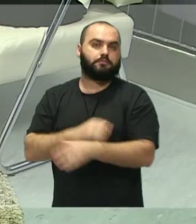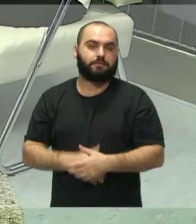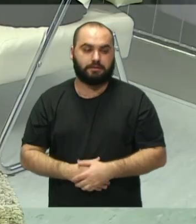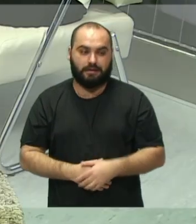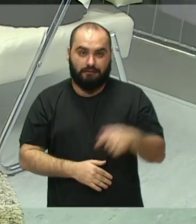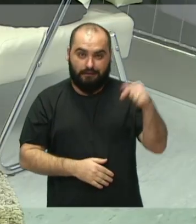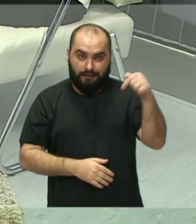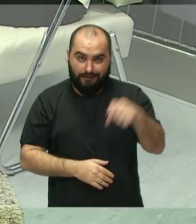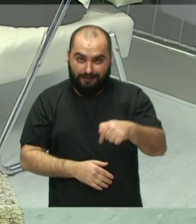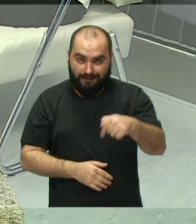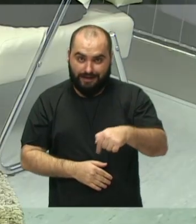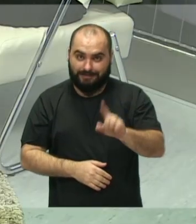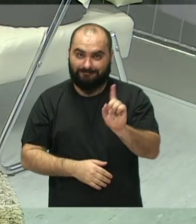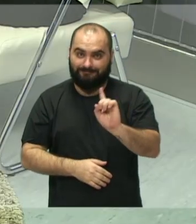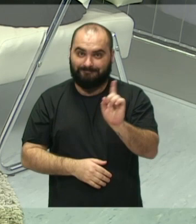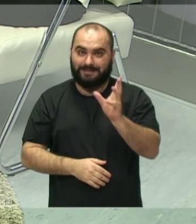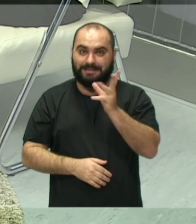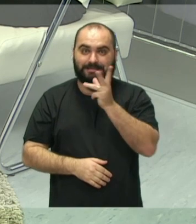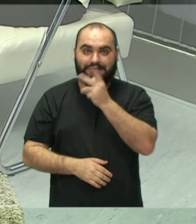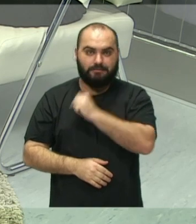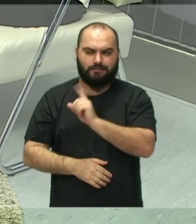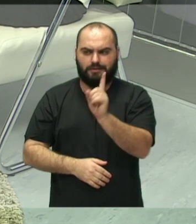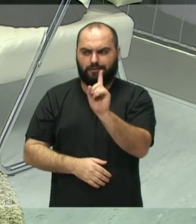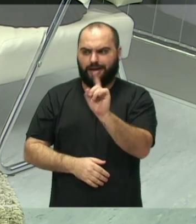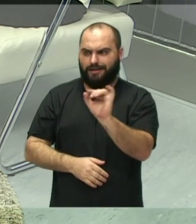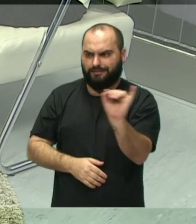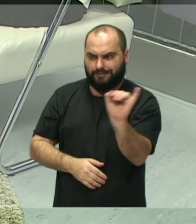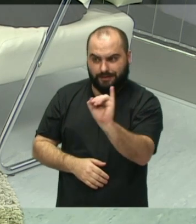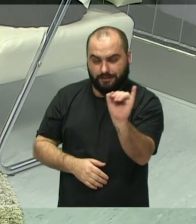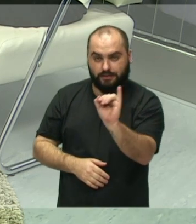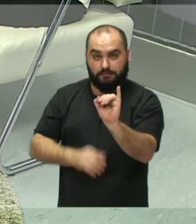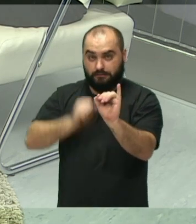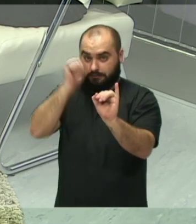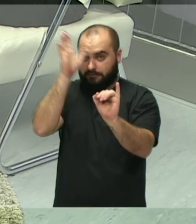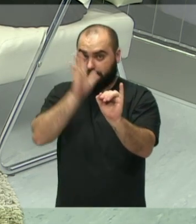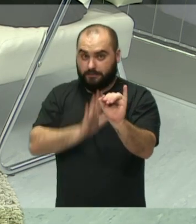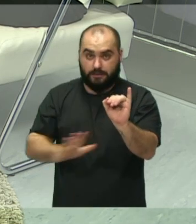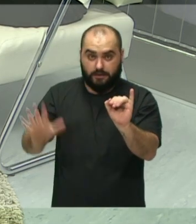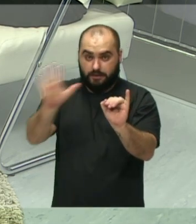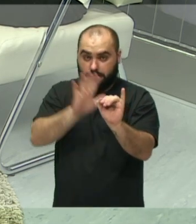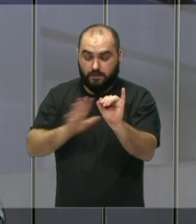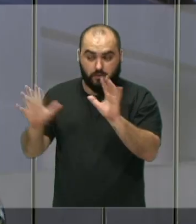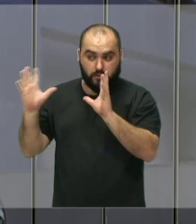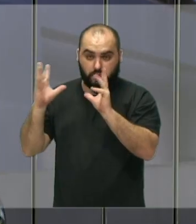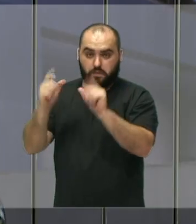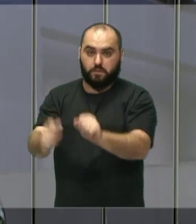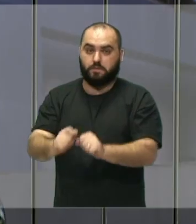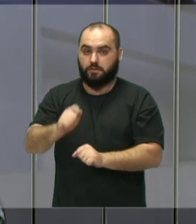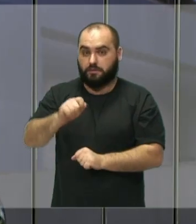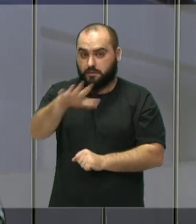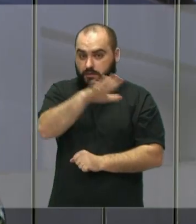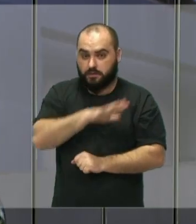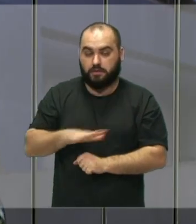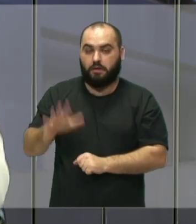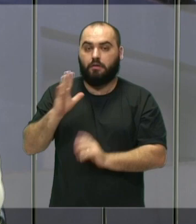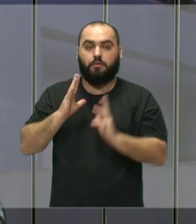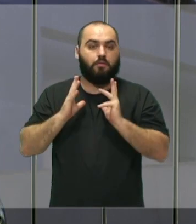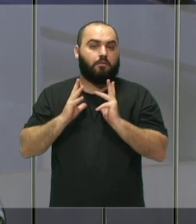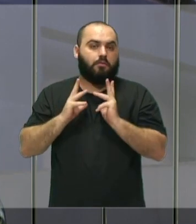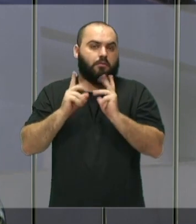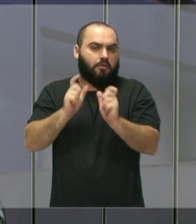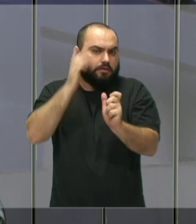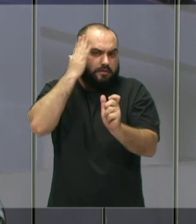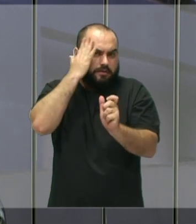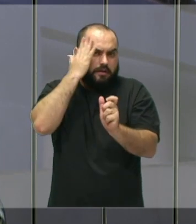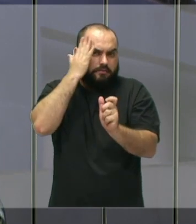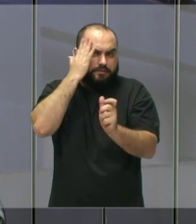tudo demora, né? Não aqui em Itajaí, na situação do Brasil inteiro, politicamente, né? O trâmite, todos os processos,